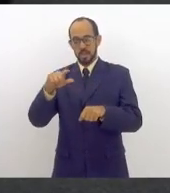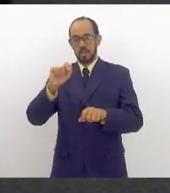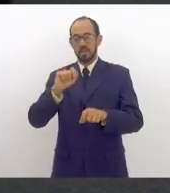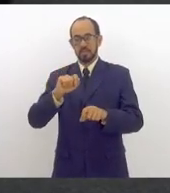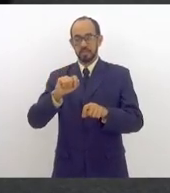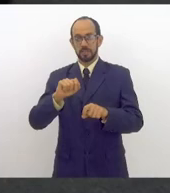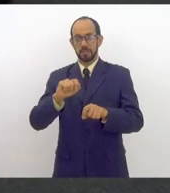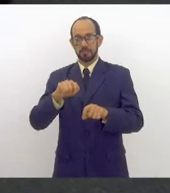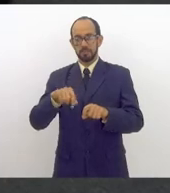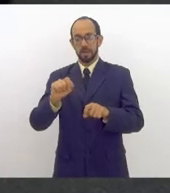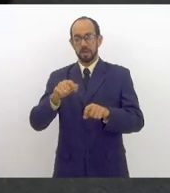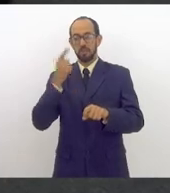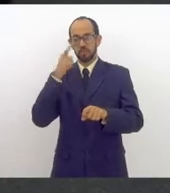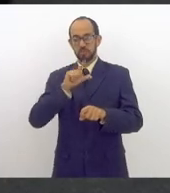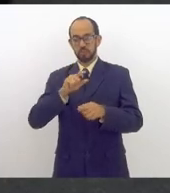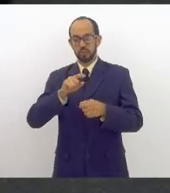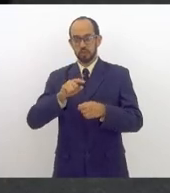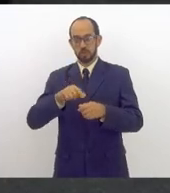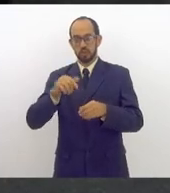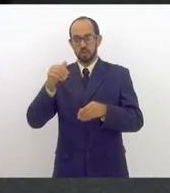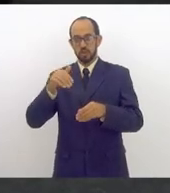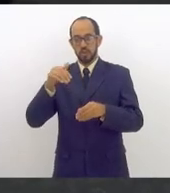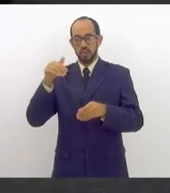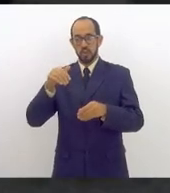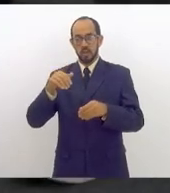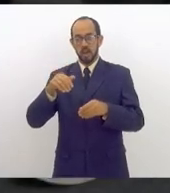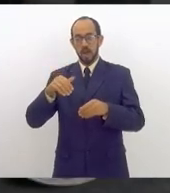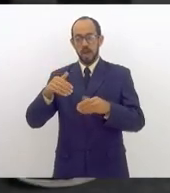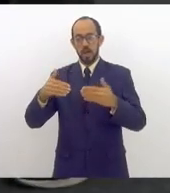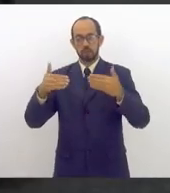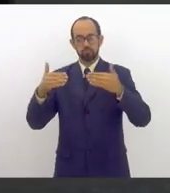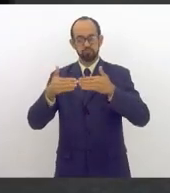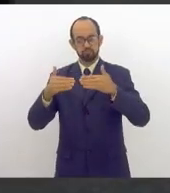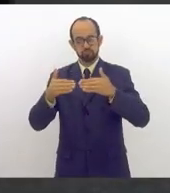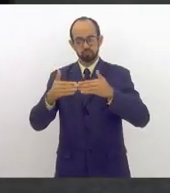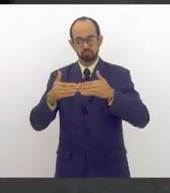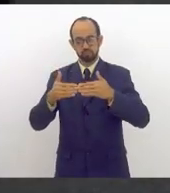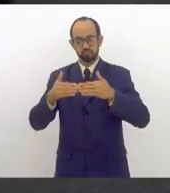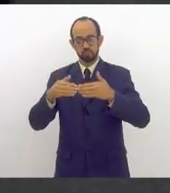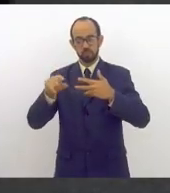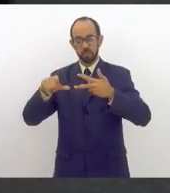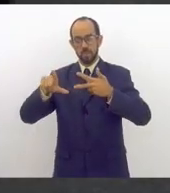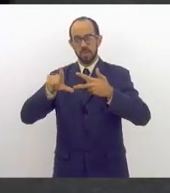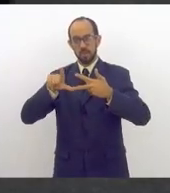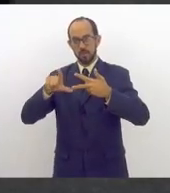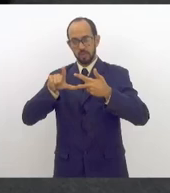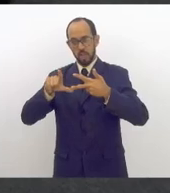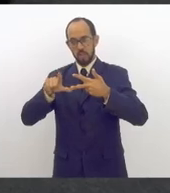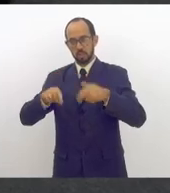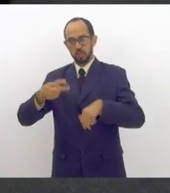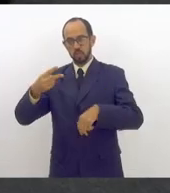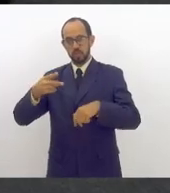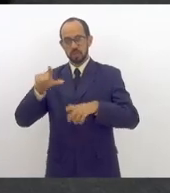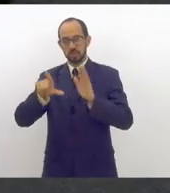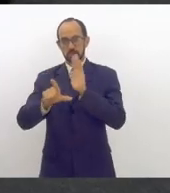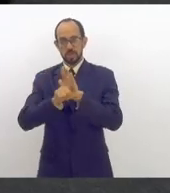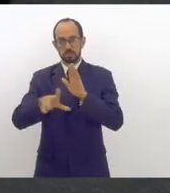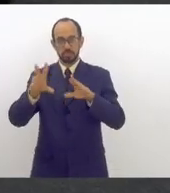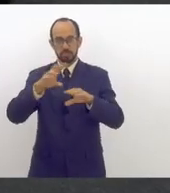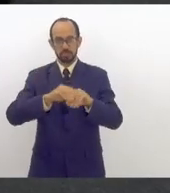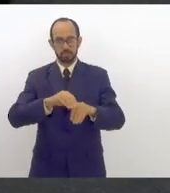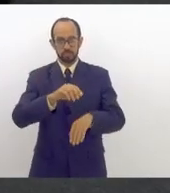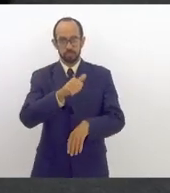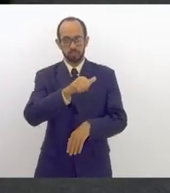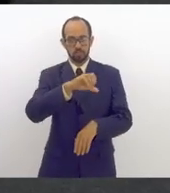para convalidar no Poder Legislativo duas leis complementares, a